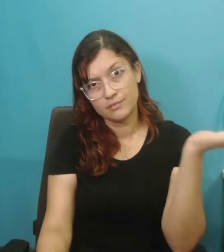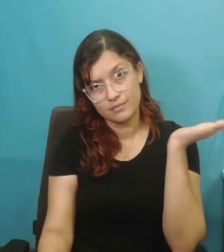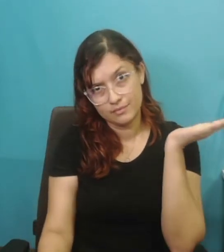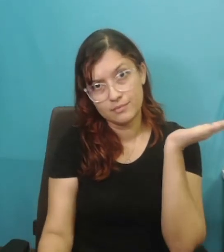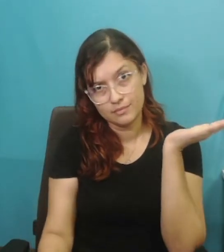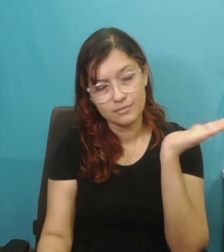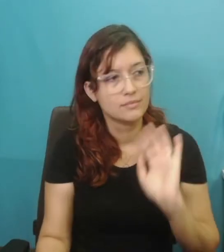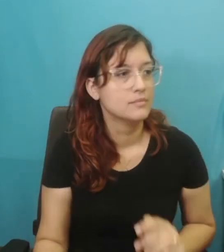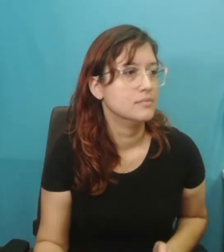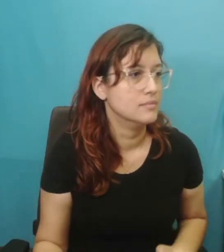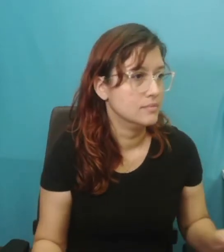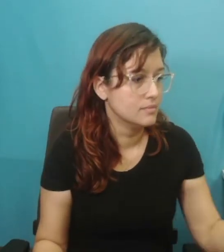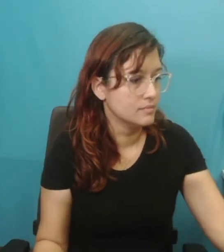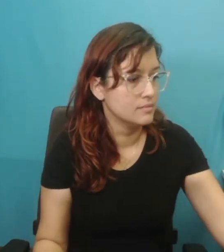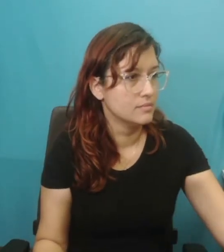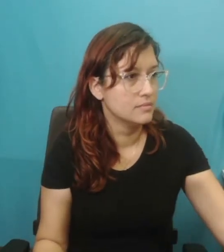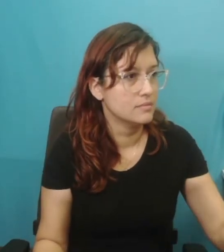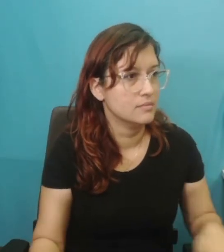Viu?